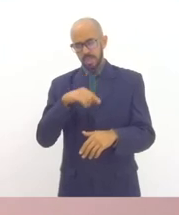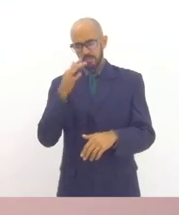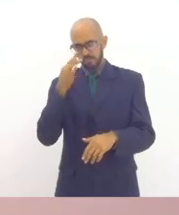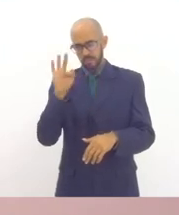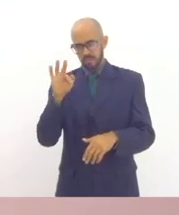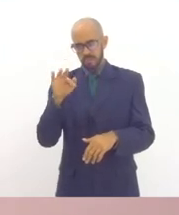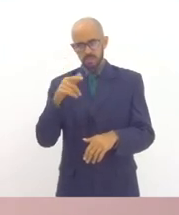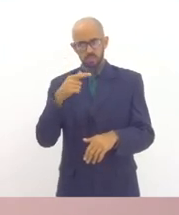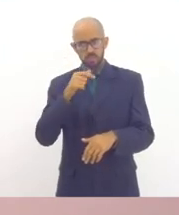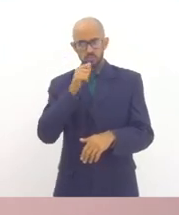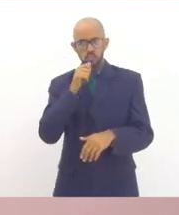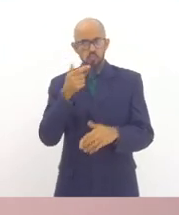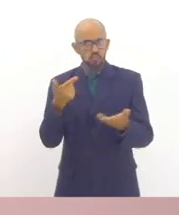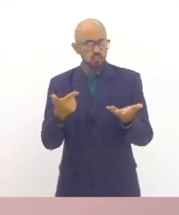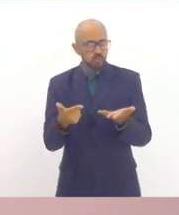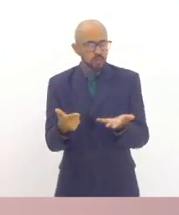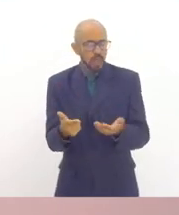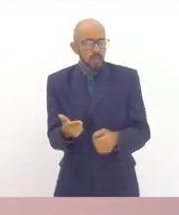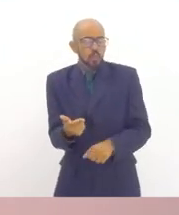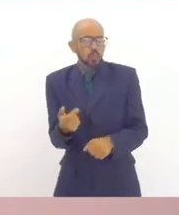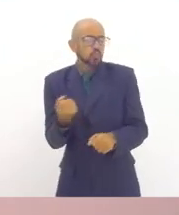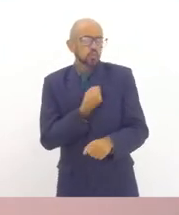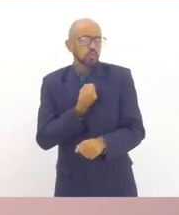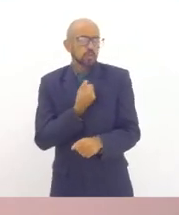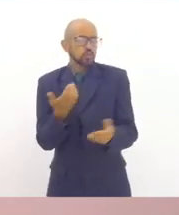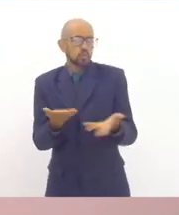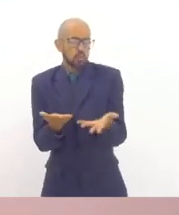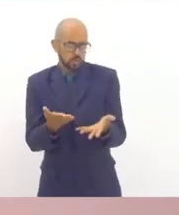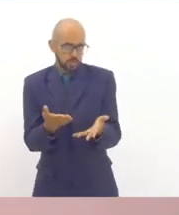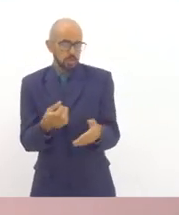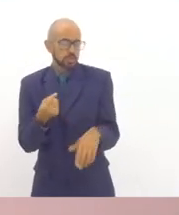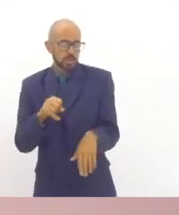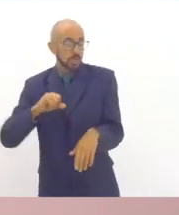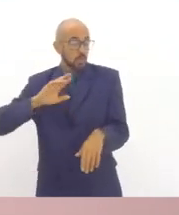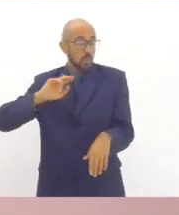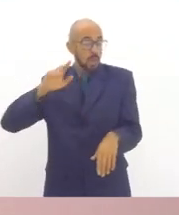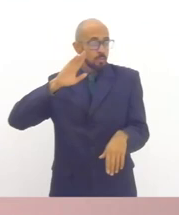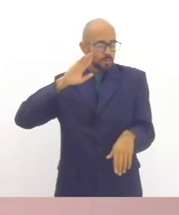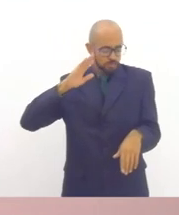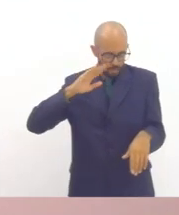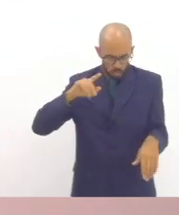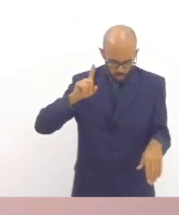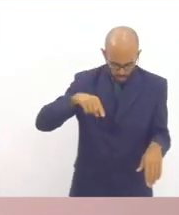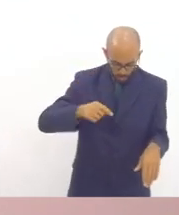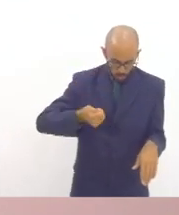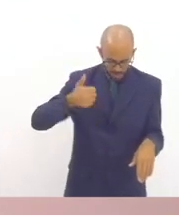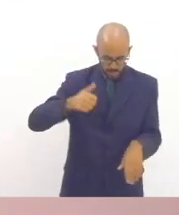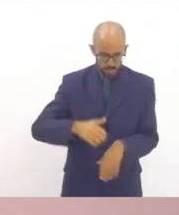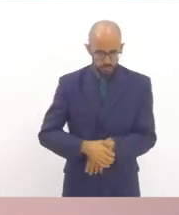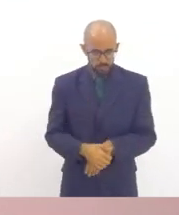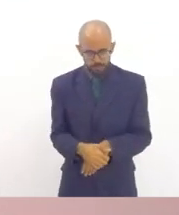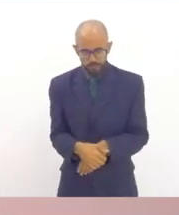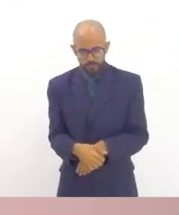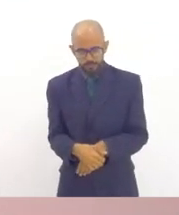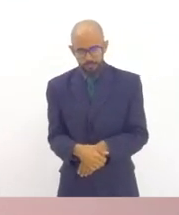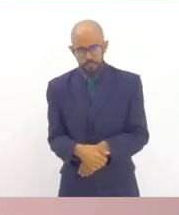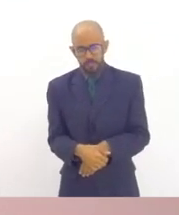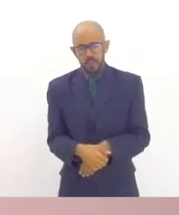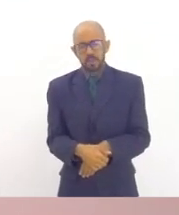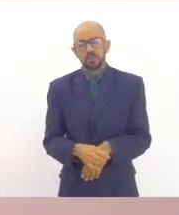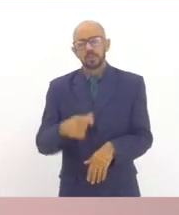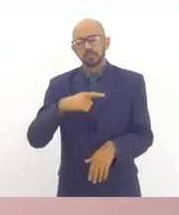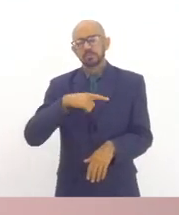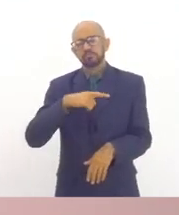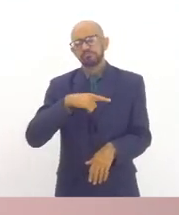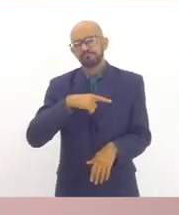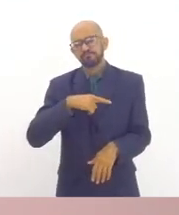hoje, mas, se não é o principal, é dos principais. Então, tem havido um desprezo muito